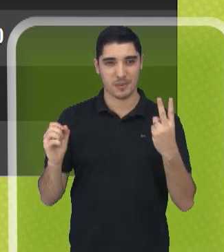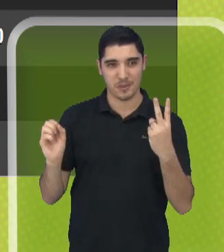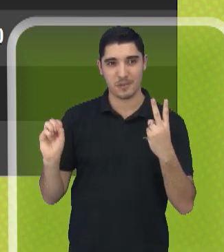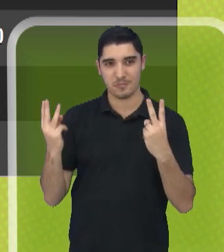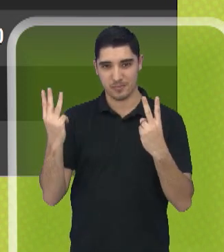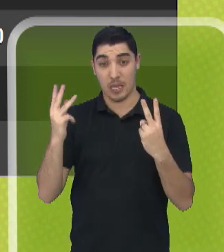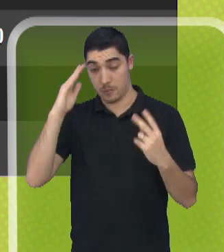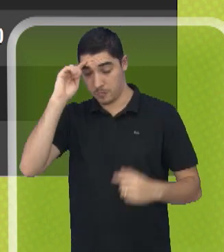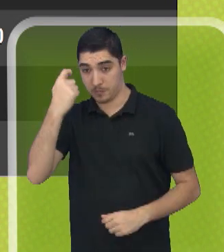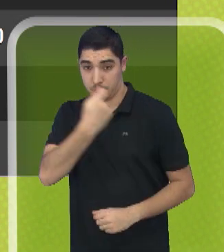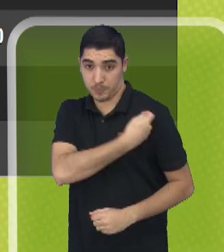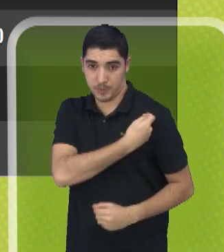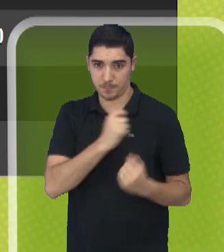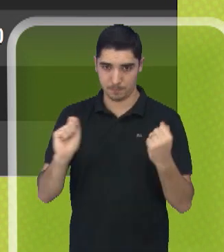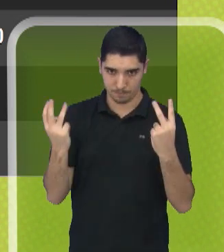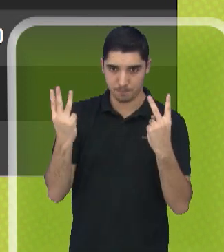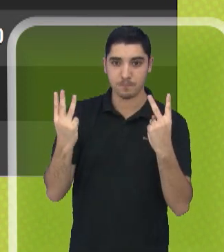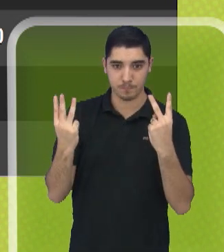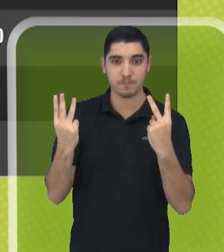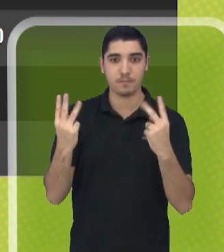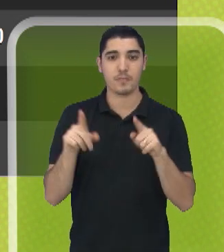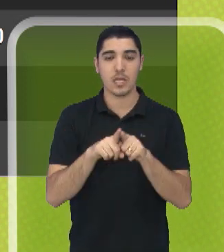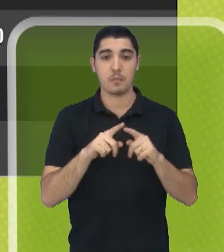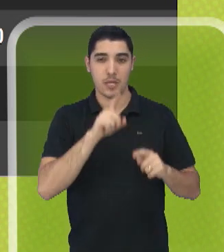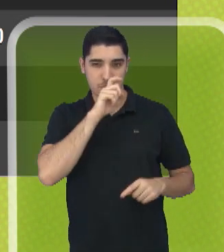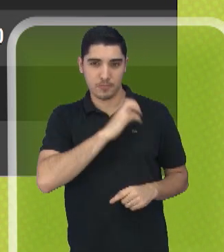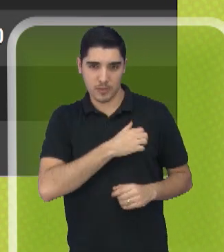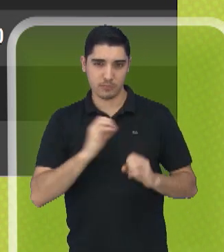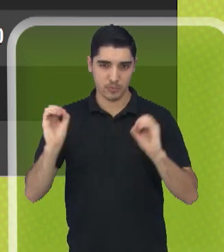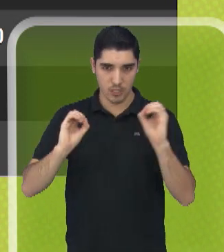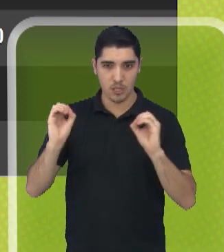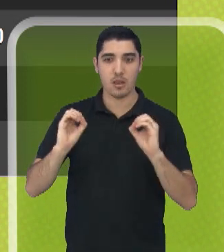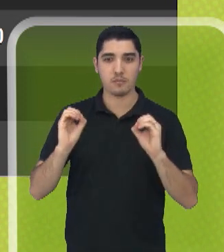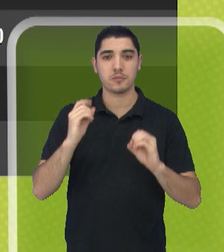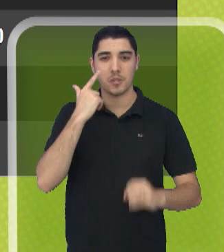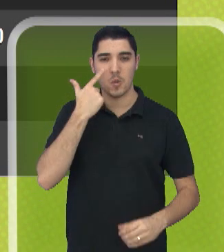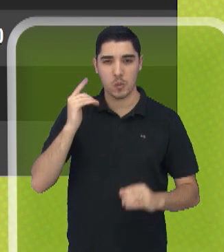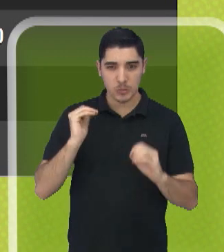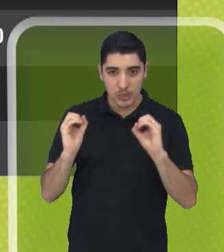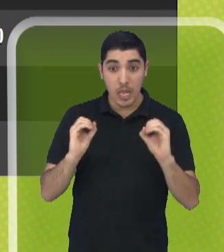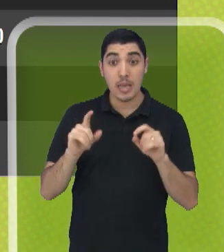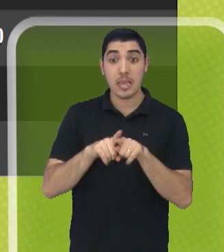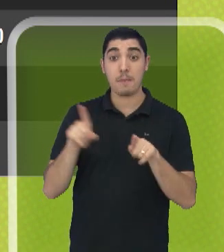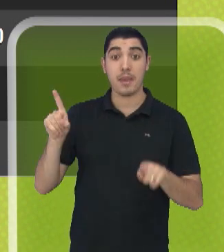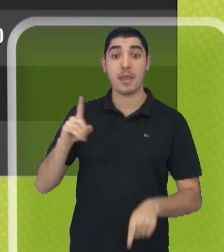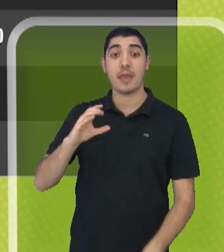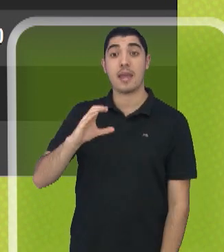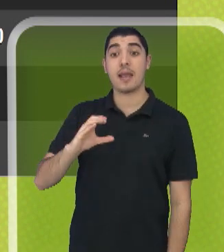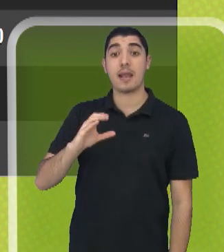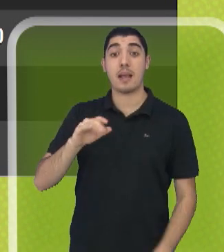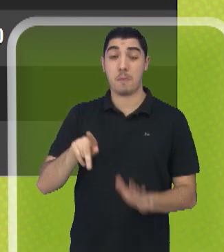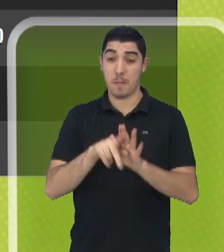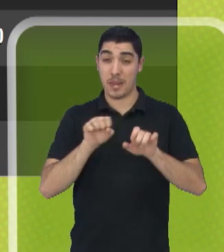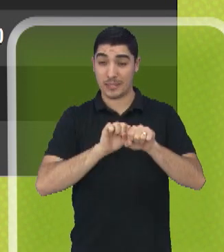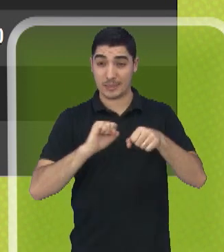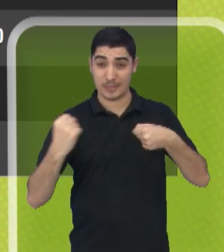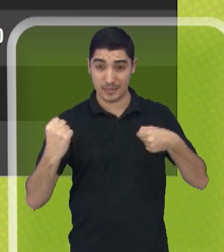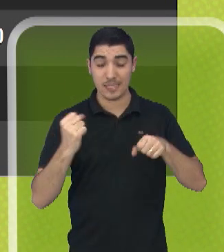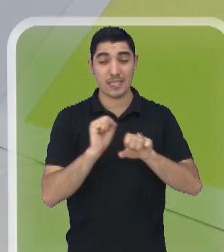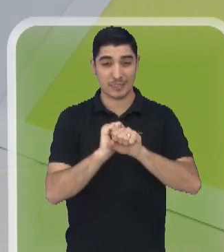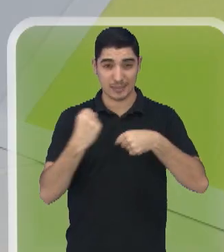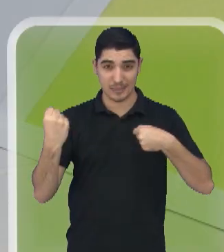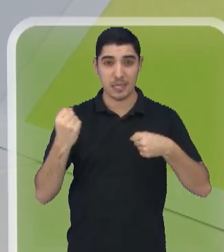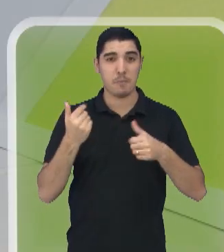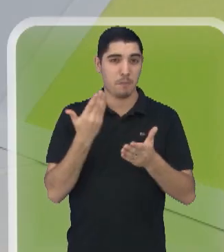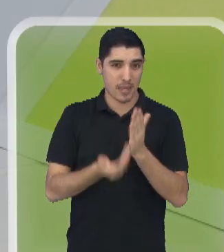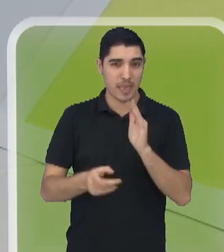Bernardo. 0-0 Bandeirante Desportivo Brasil. 5-0 para o Capivariano Sertãozinho. Chegou técnico novo do Sertãozinho. Vai dar resultado? Sei não. Itapirense 1,